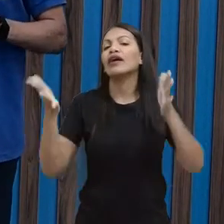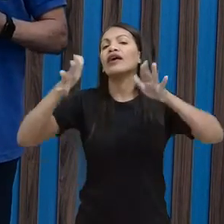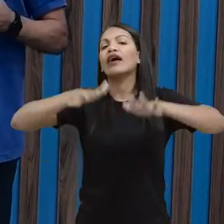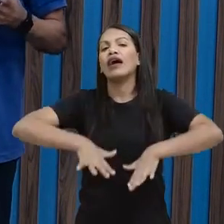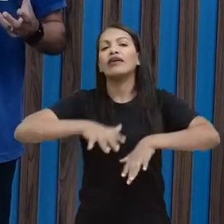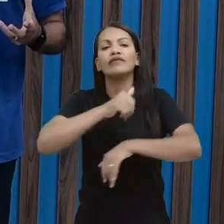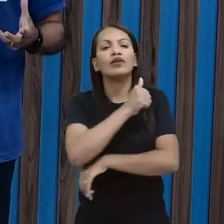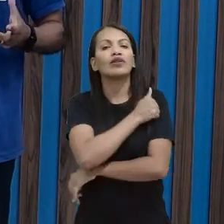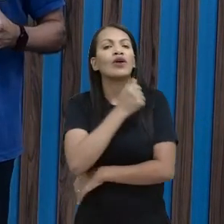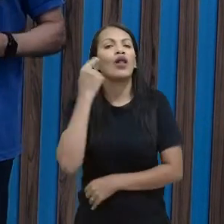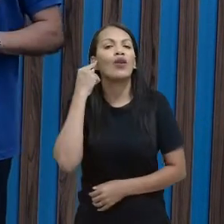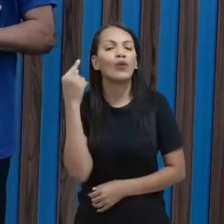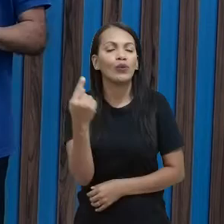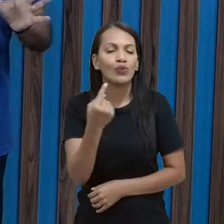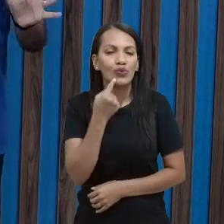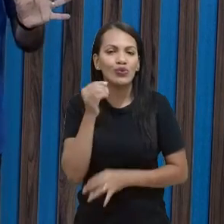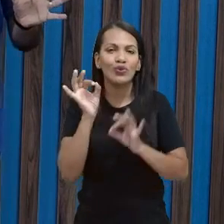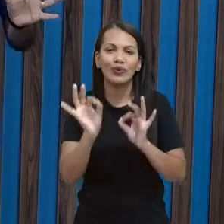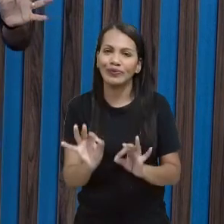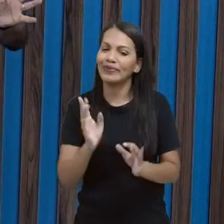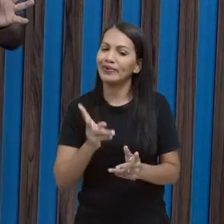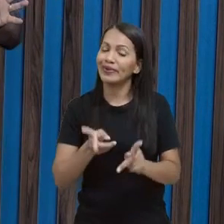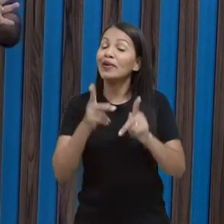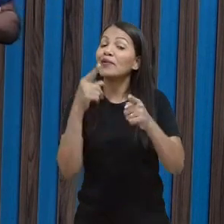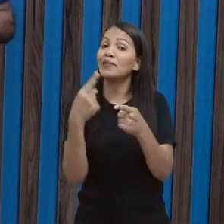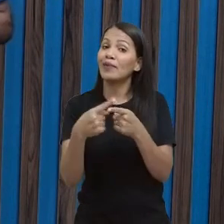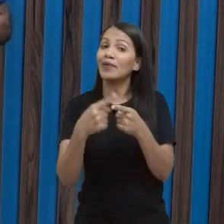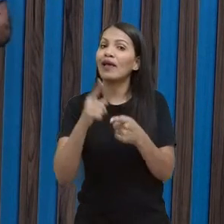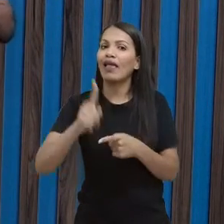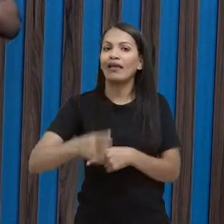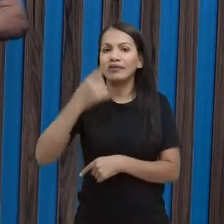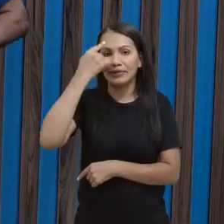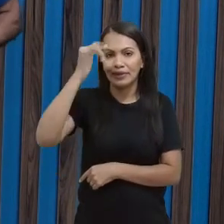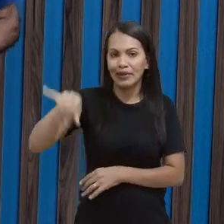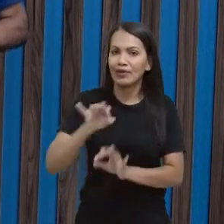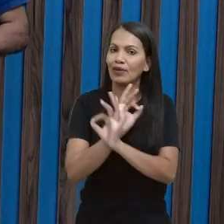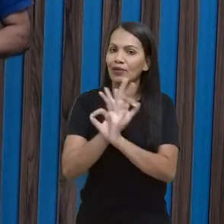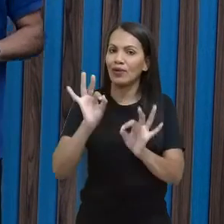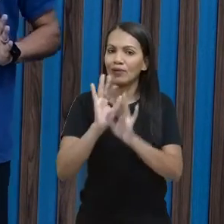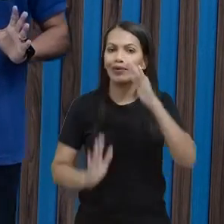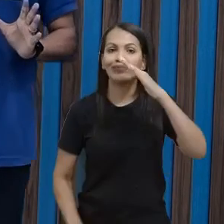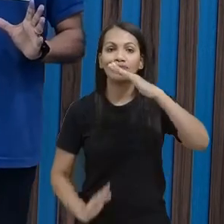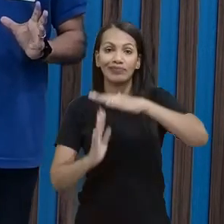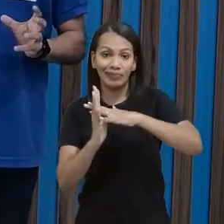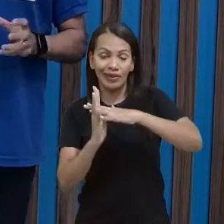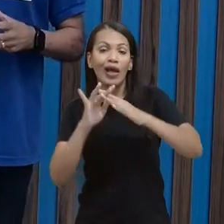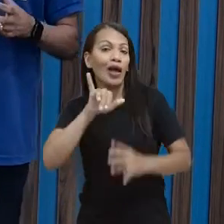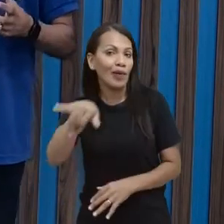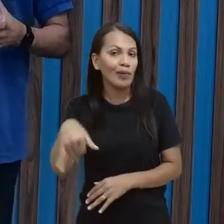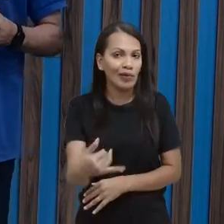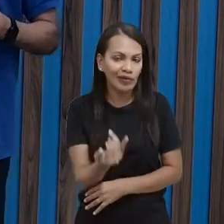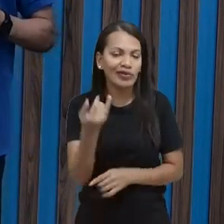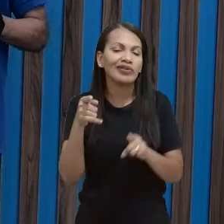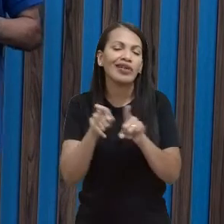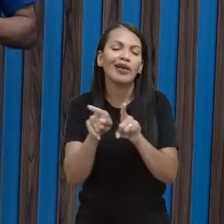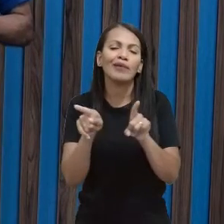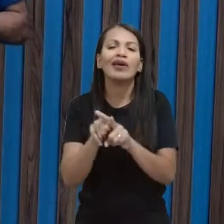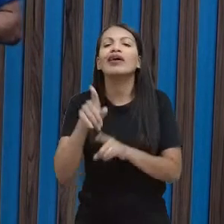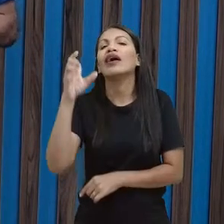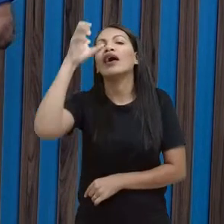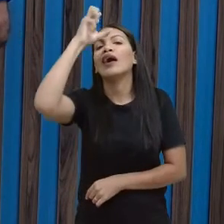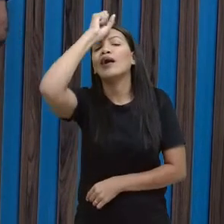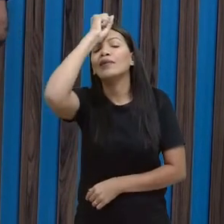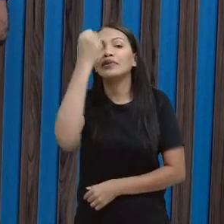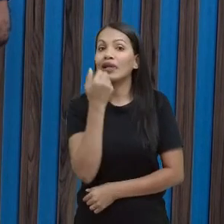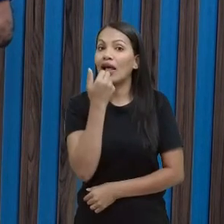deixando inclusiva, dando aquele show de sempre, porque Jéssica é top, né? Top, top, top. Aproveita e aprende aí a